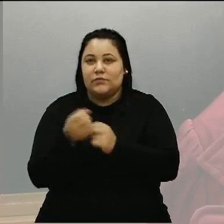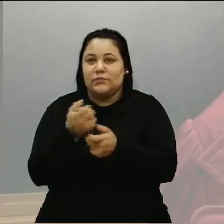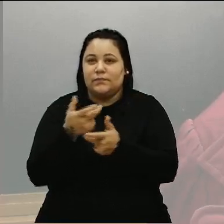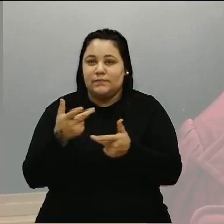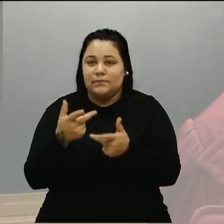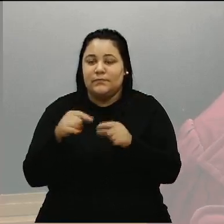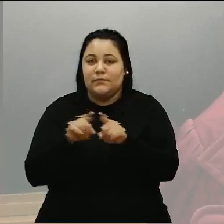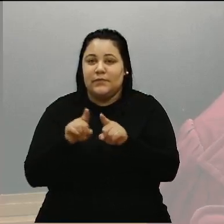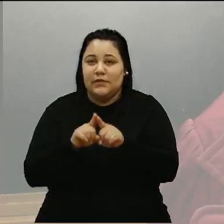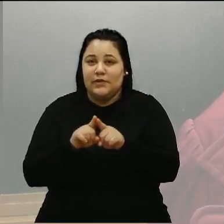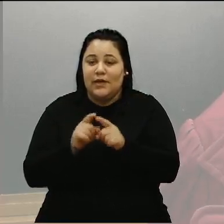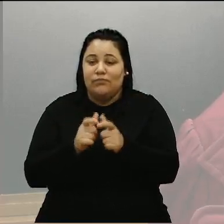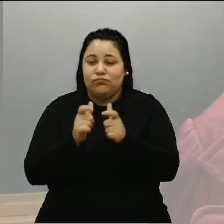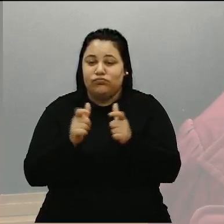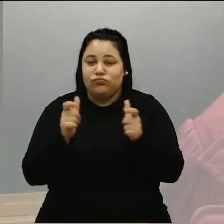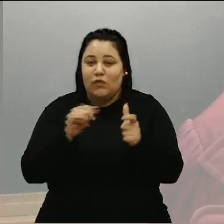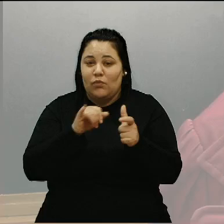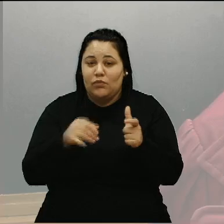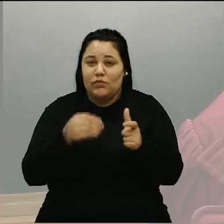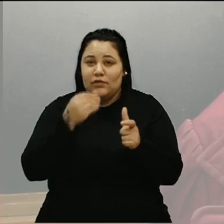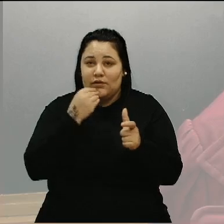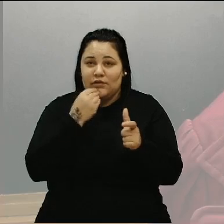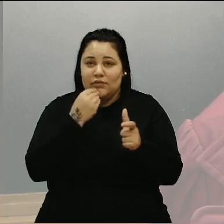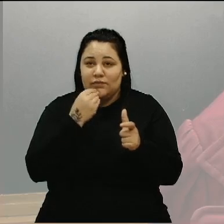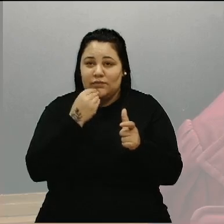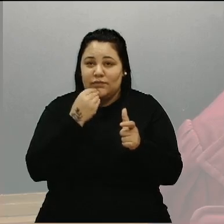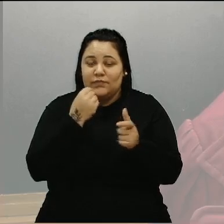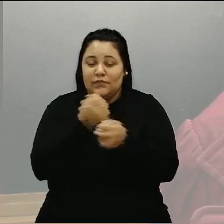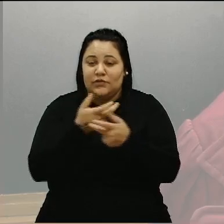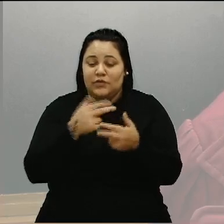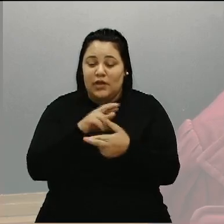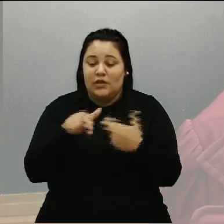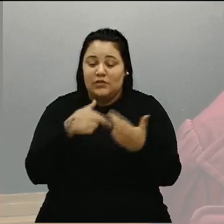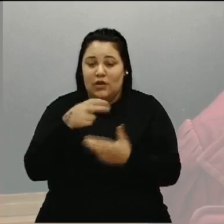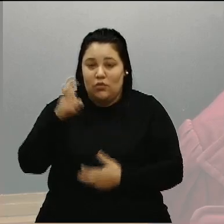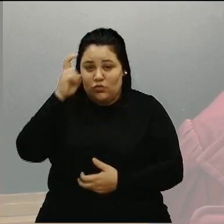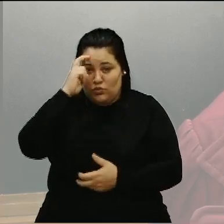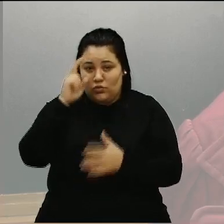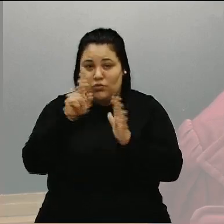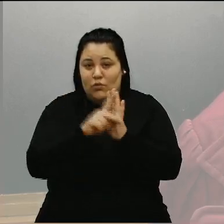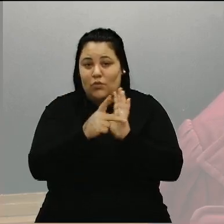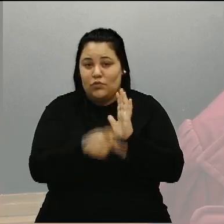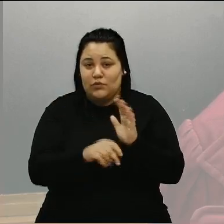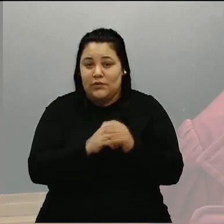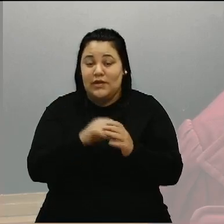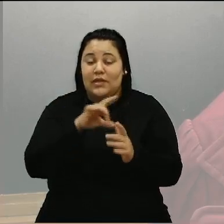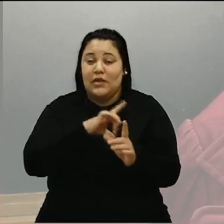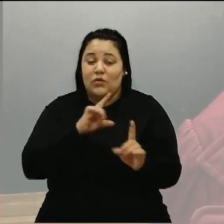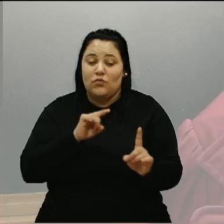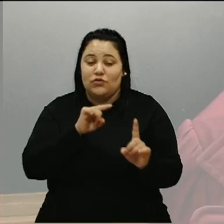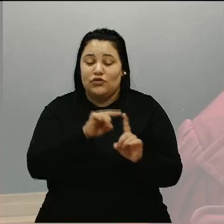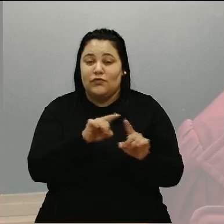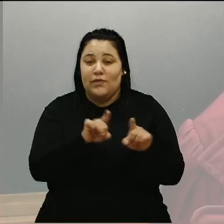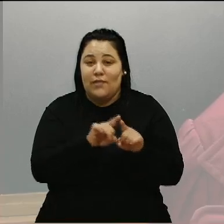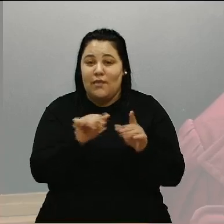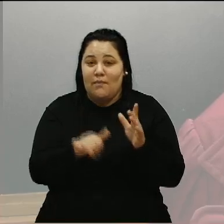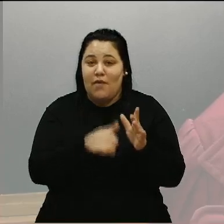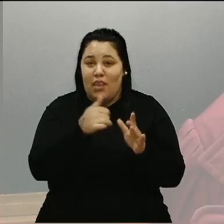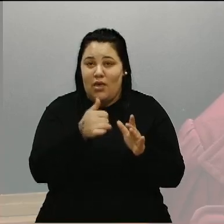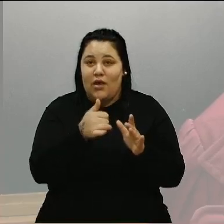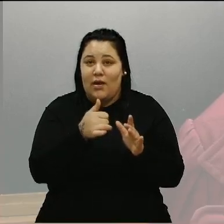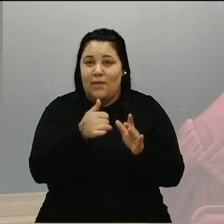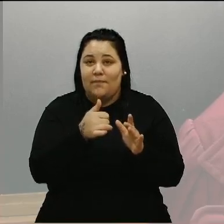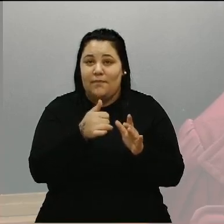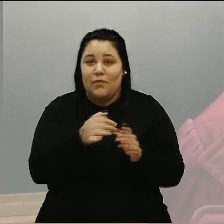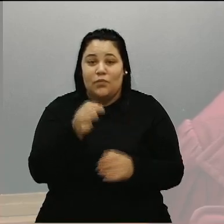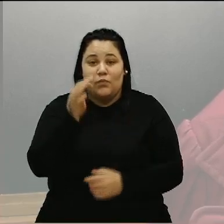as oportunidades para os agentes culturais do município. Com o objetivo de aprimorar o presente